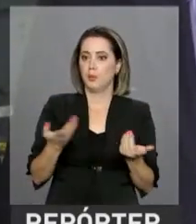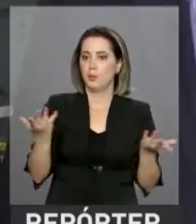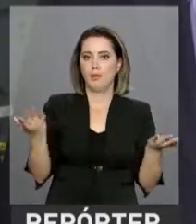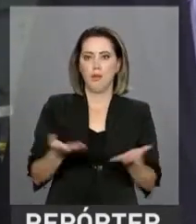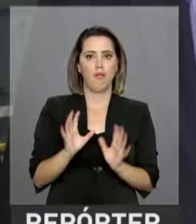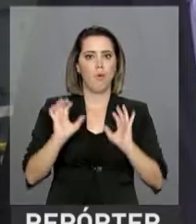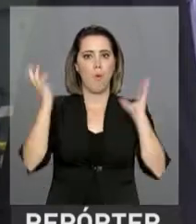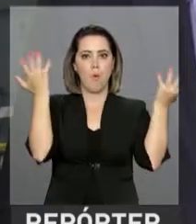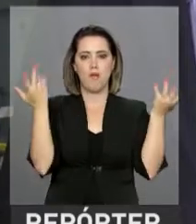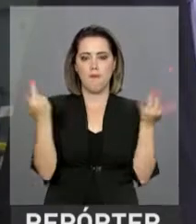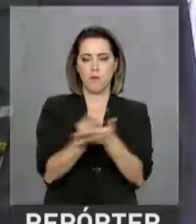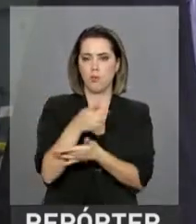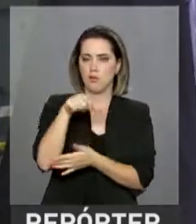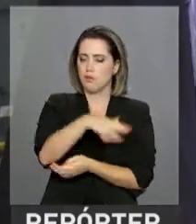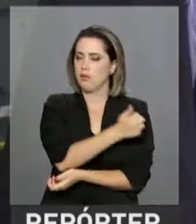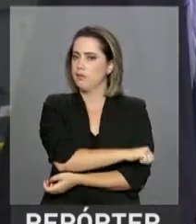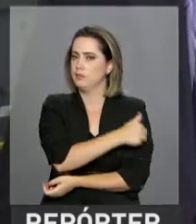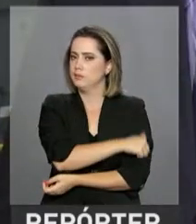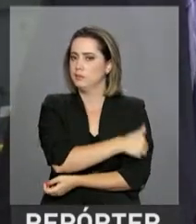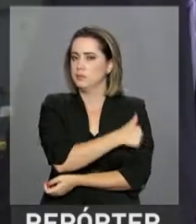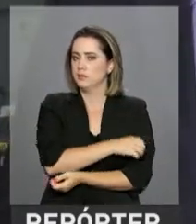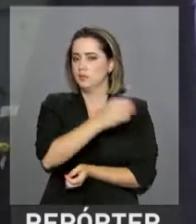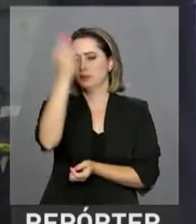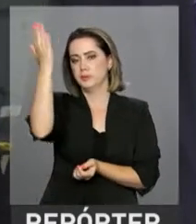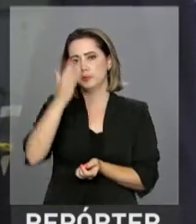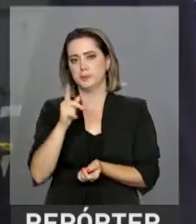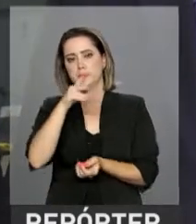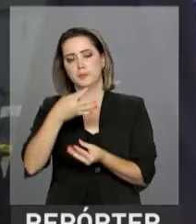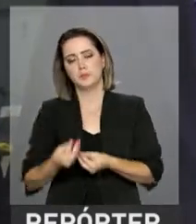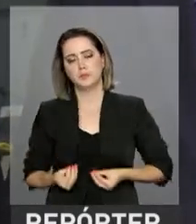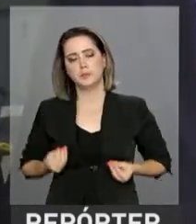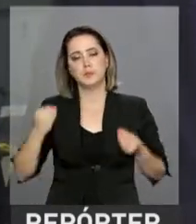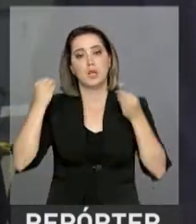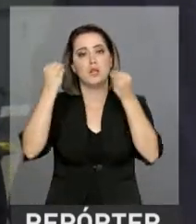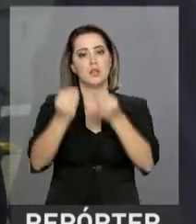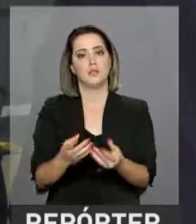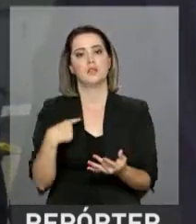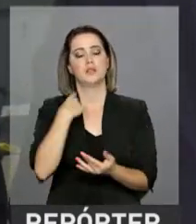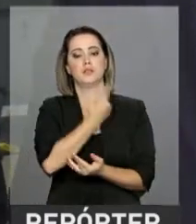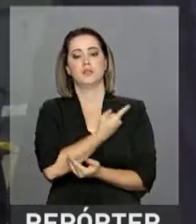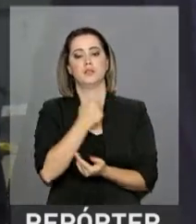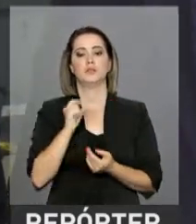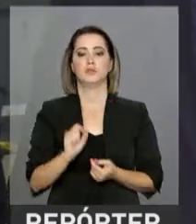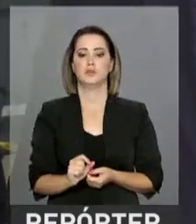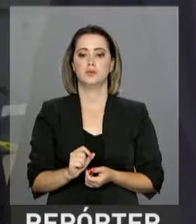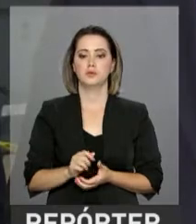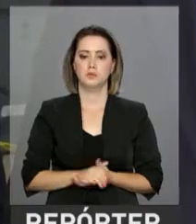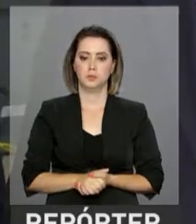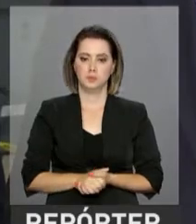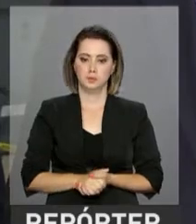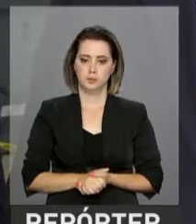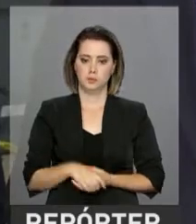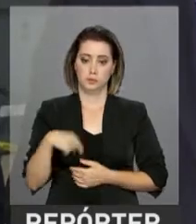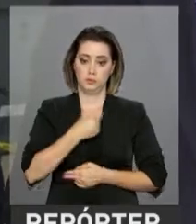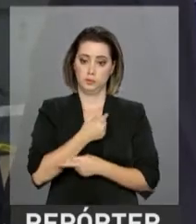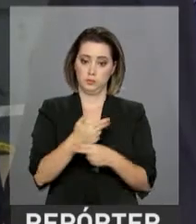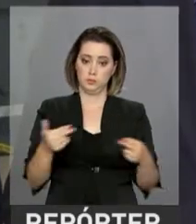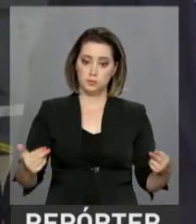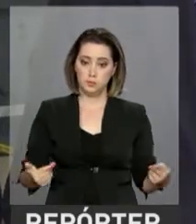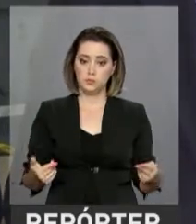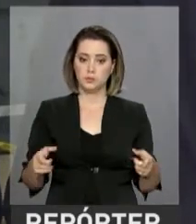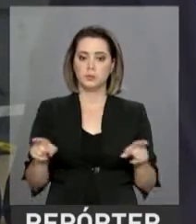realizado aqui no rio de janeiro no brasil leva os nossos os nossos produtos